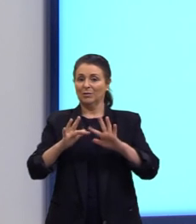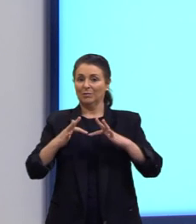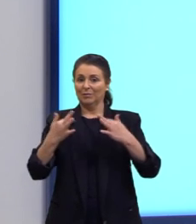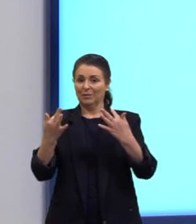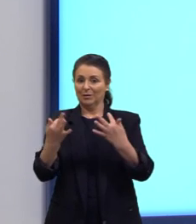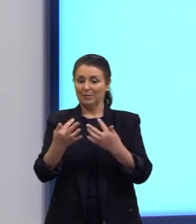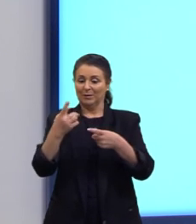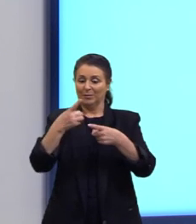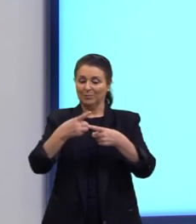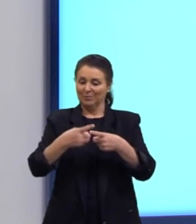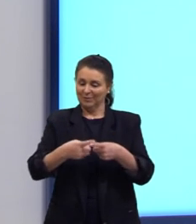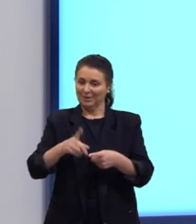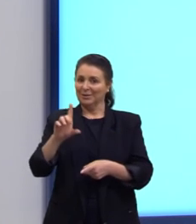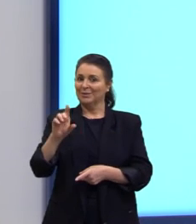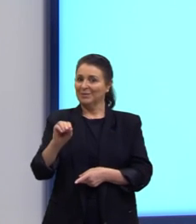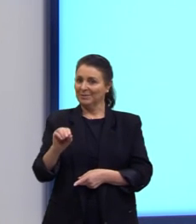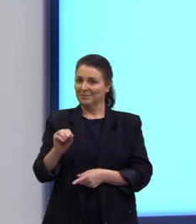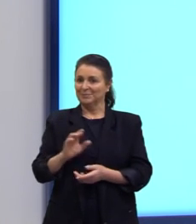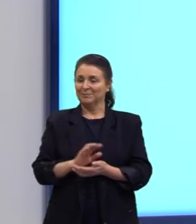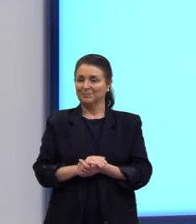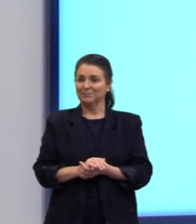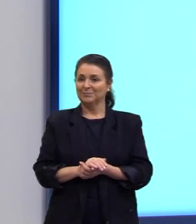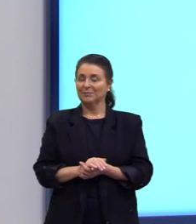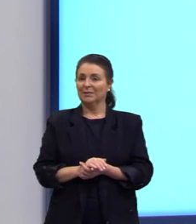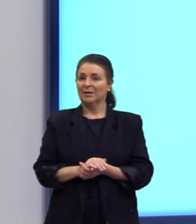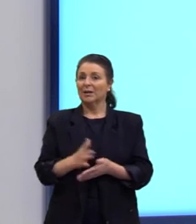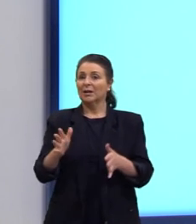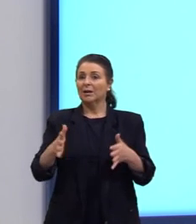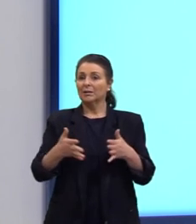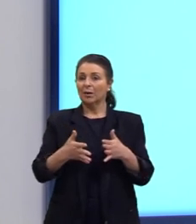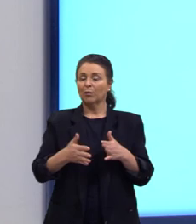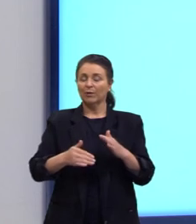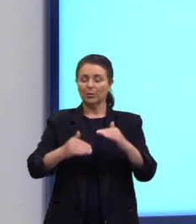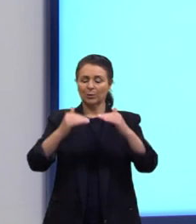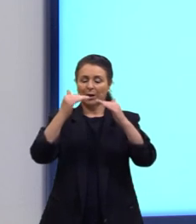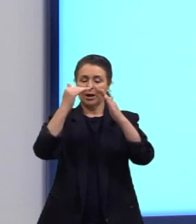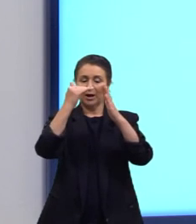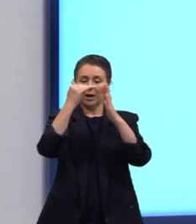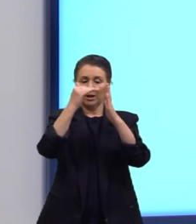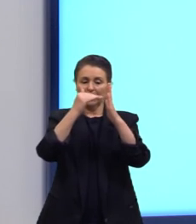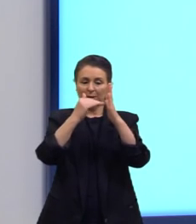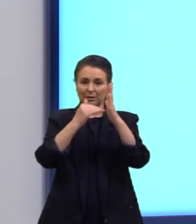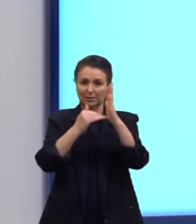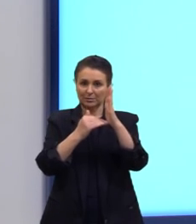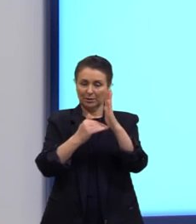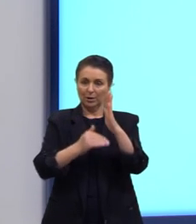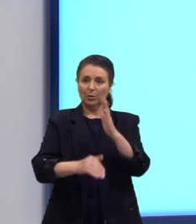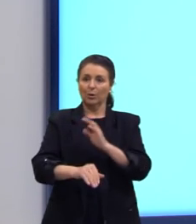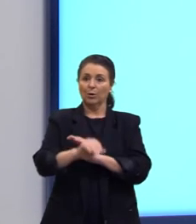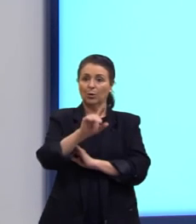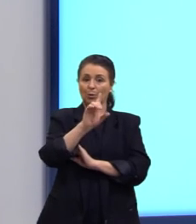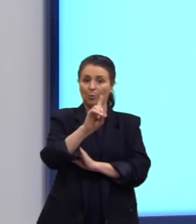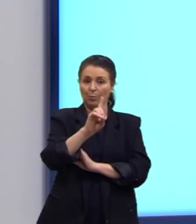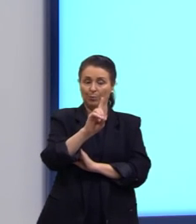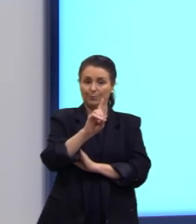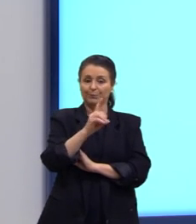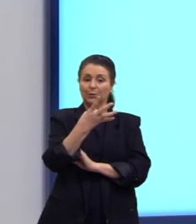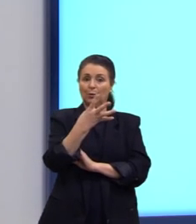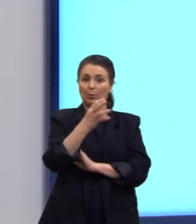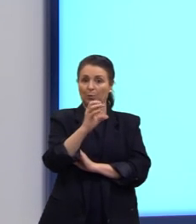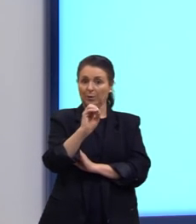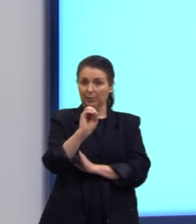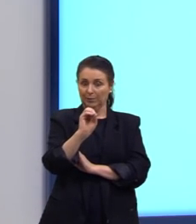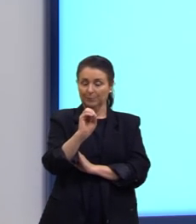multiplicando por 10 tá então aqui eu listei todos os dados região 1 mudaram então 40